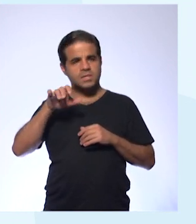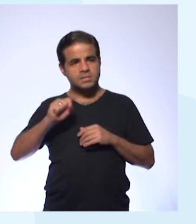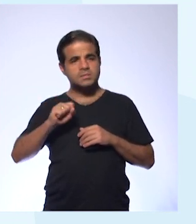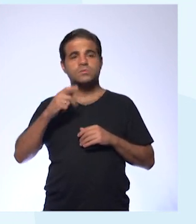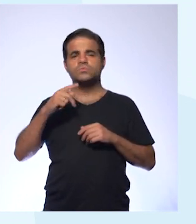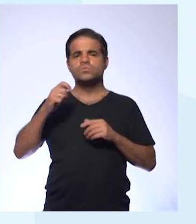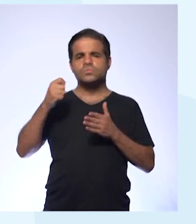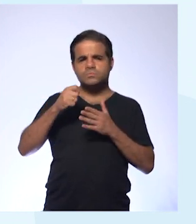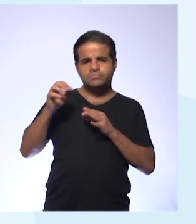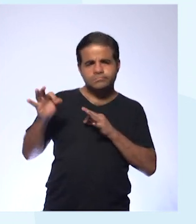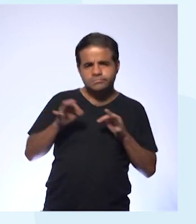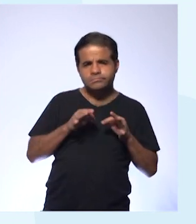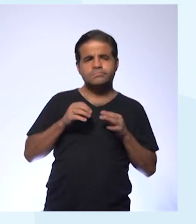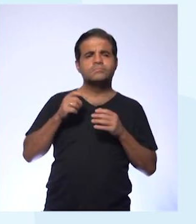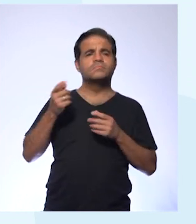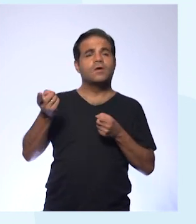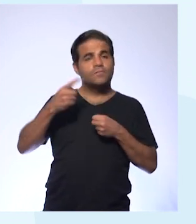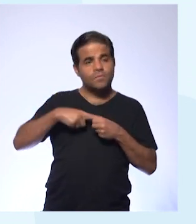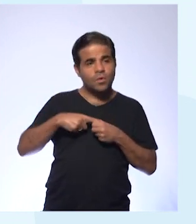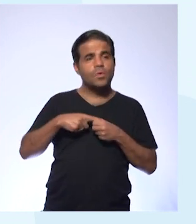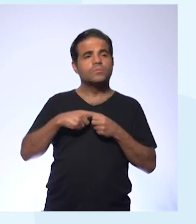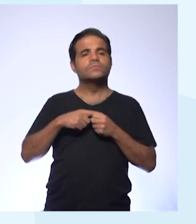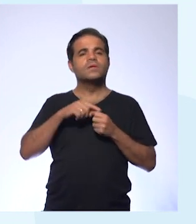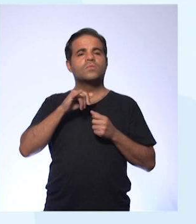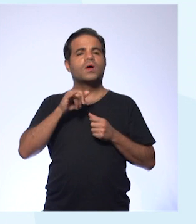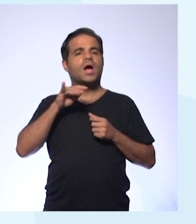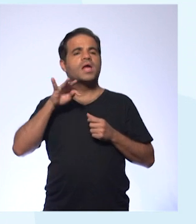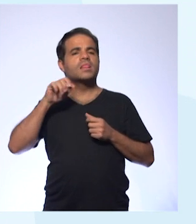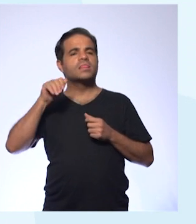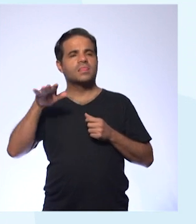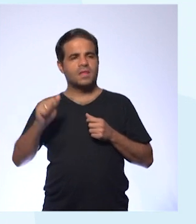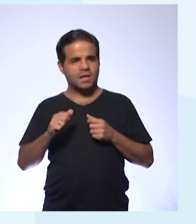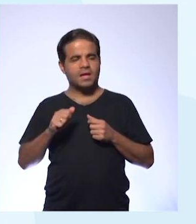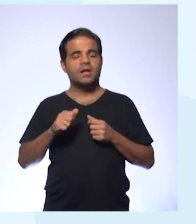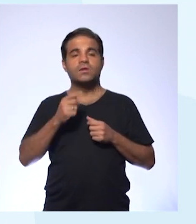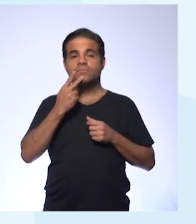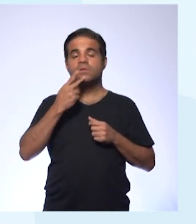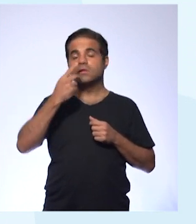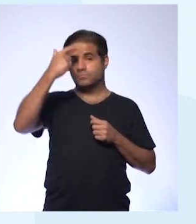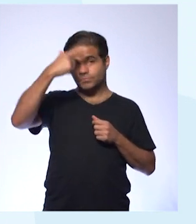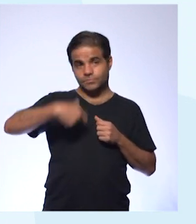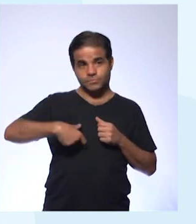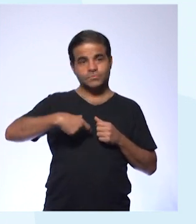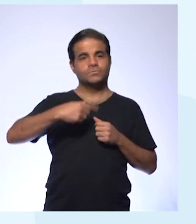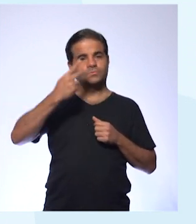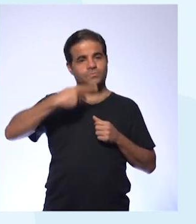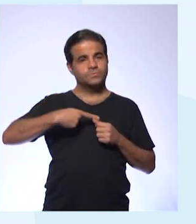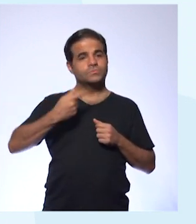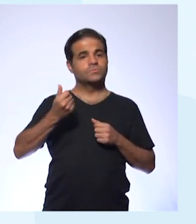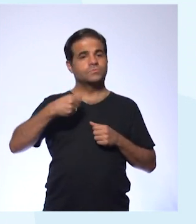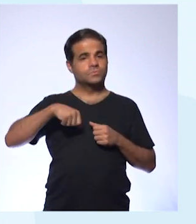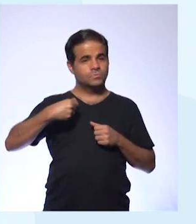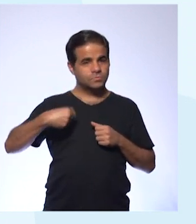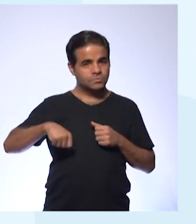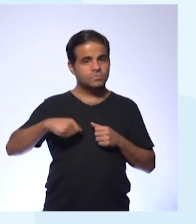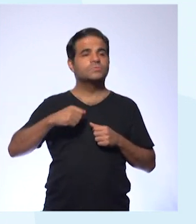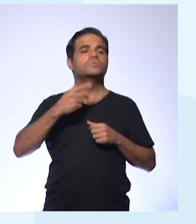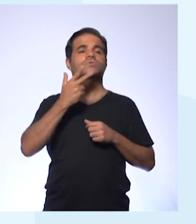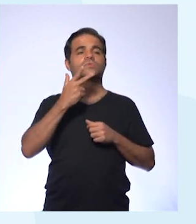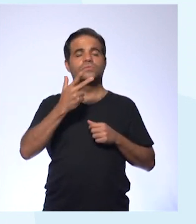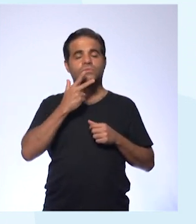para retornar a Ítaca. A gente falou sobre o autoconhecimento, já que a narrativa inteira da